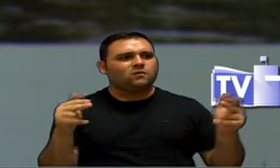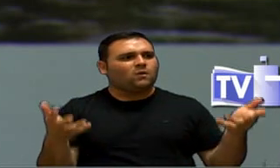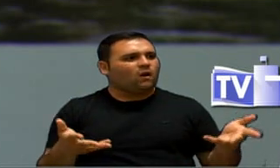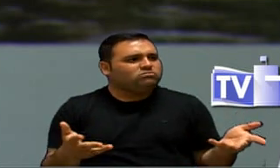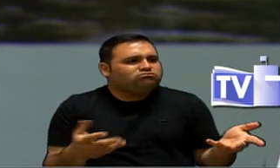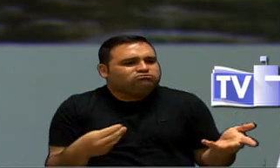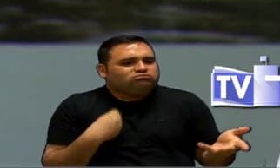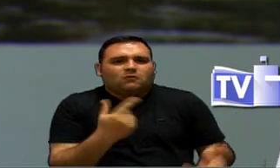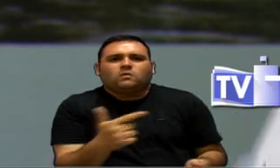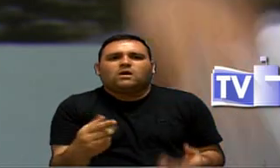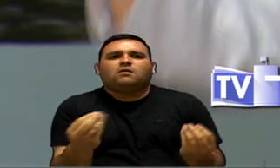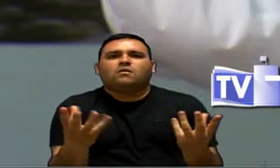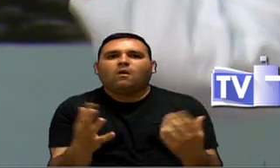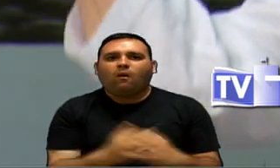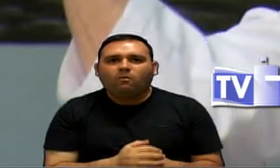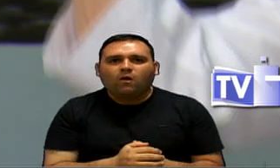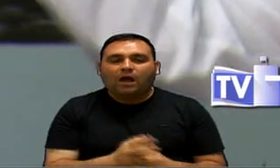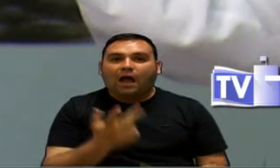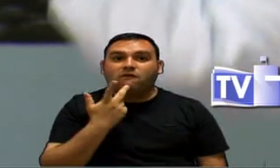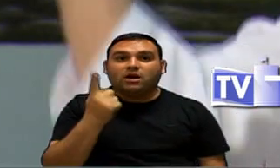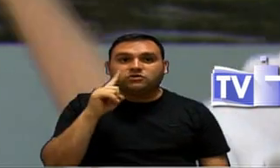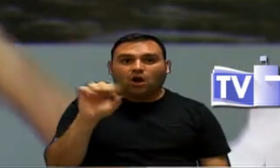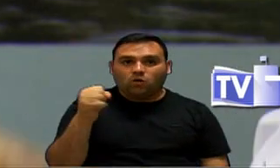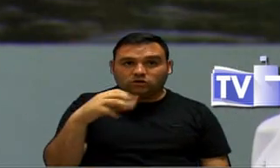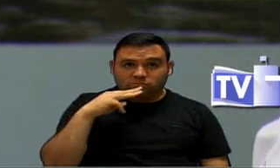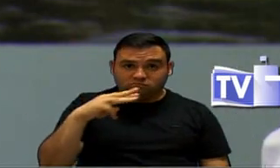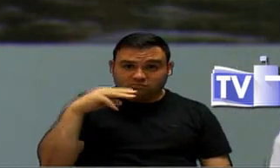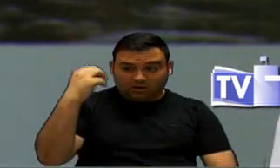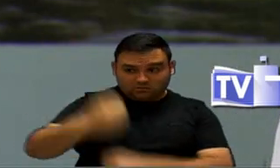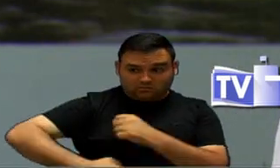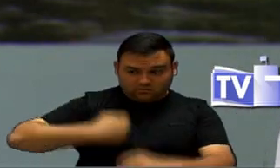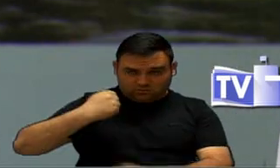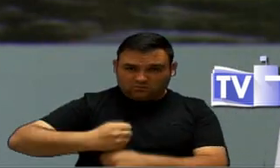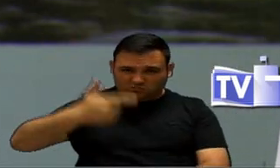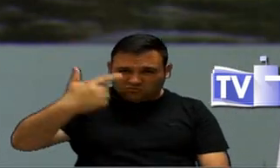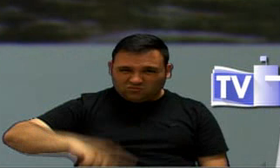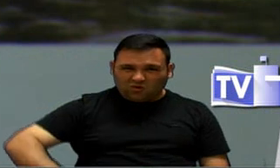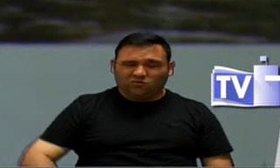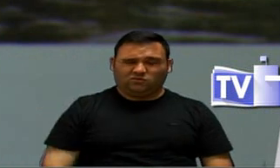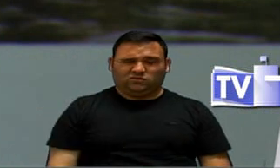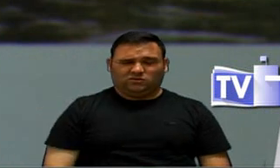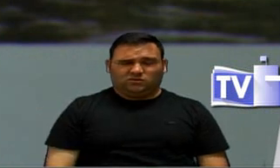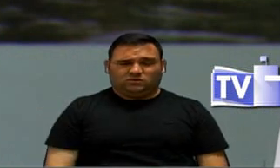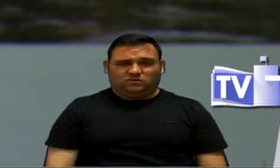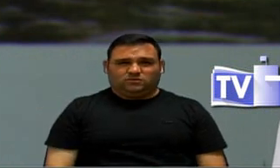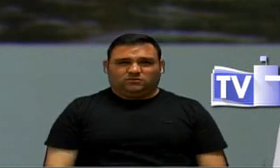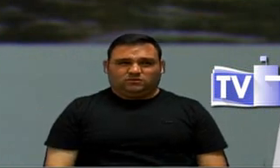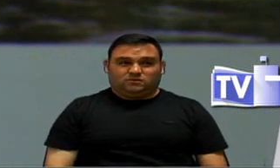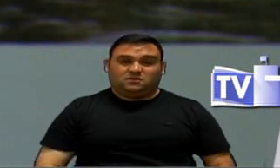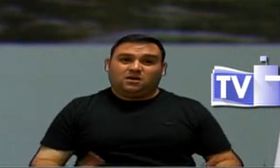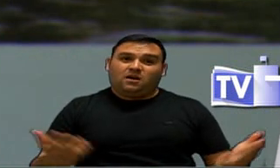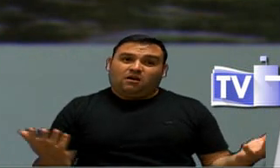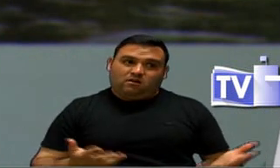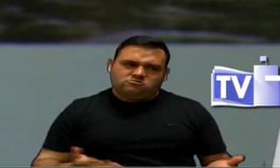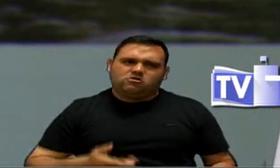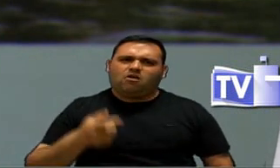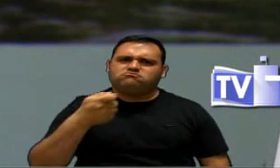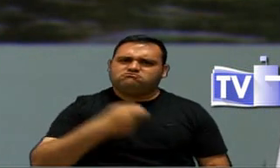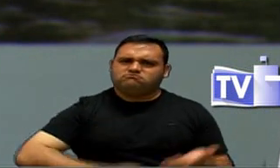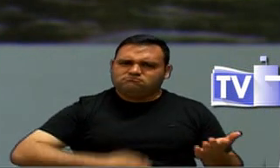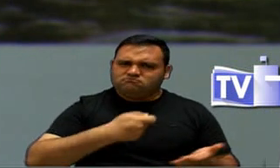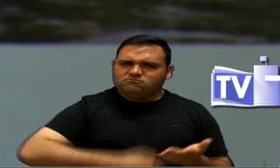esse? Só vamos falar no 8 de março do ano que vem sobre esse assunto novamente? Fica aqui essa